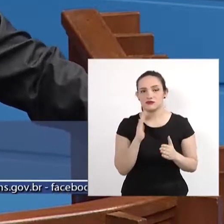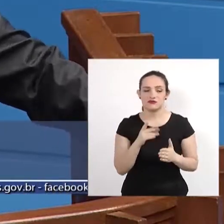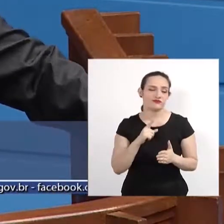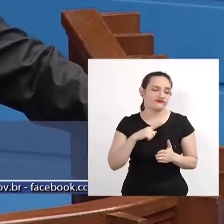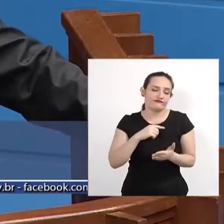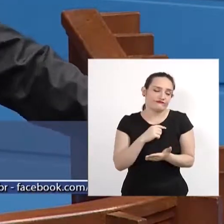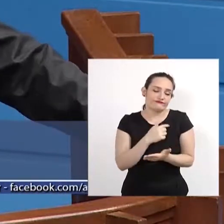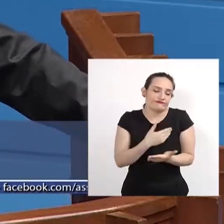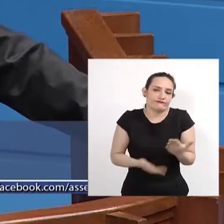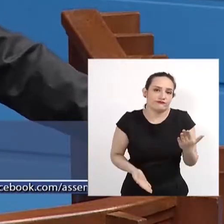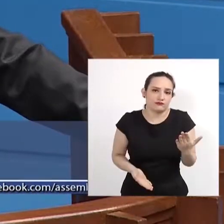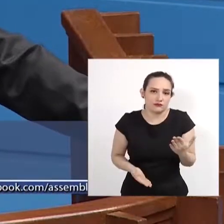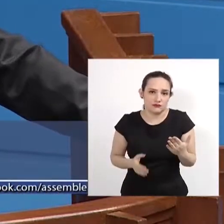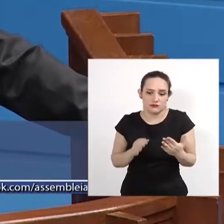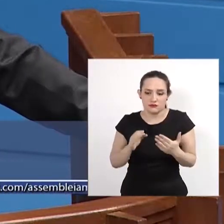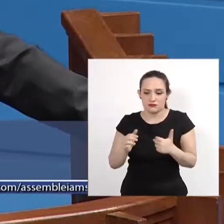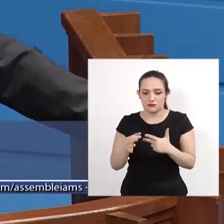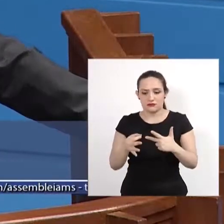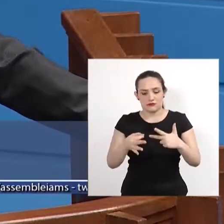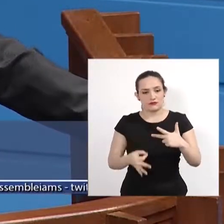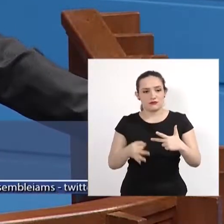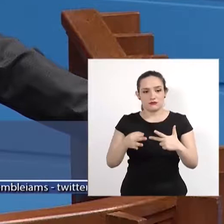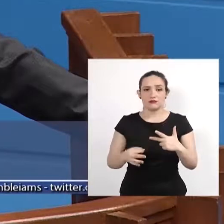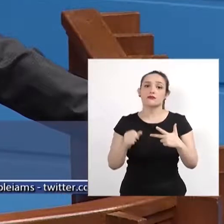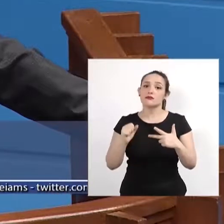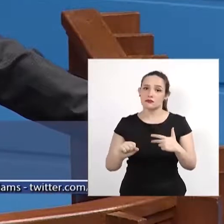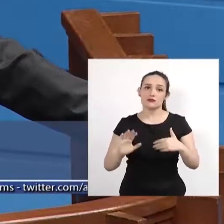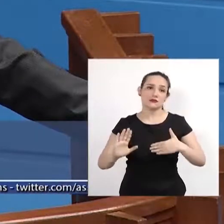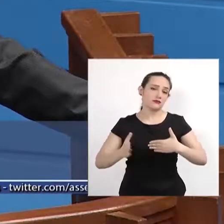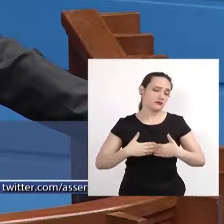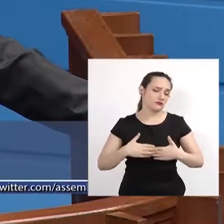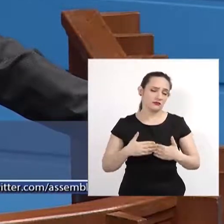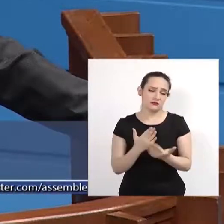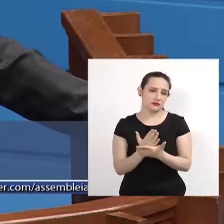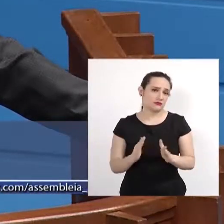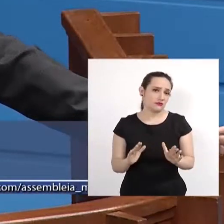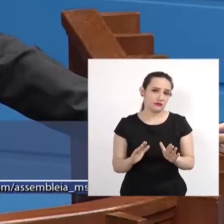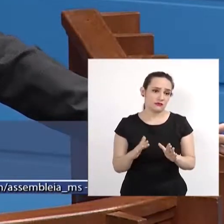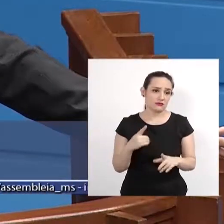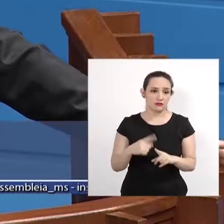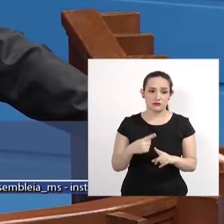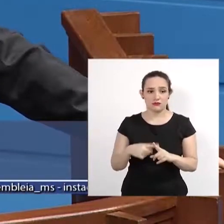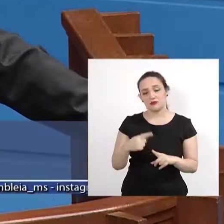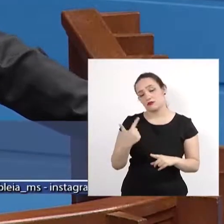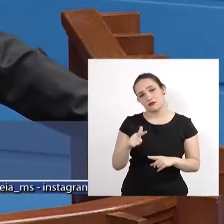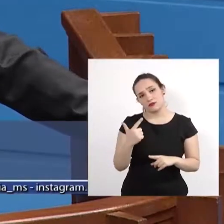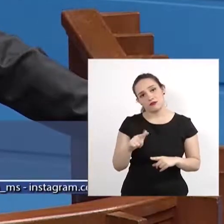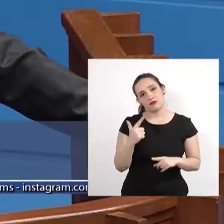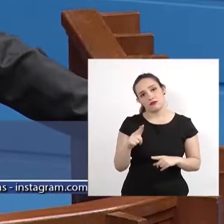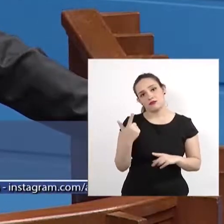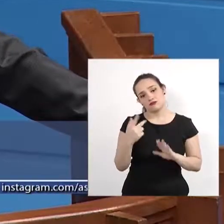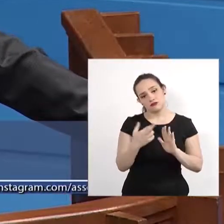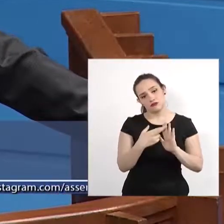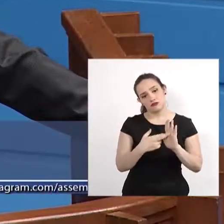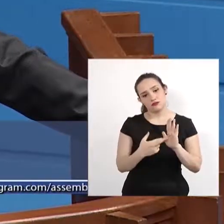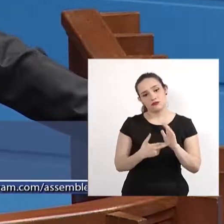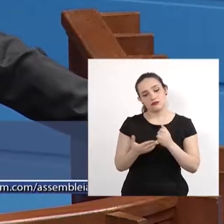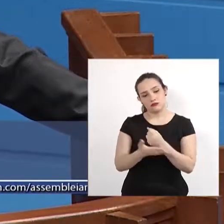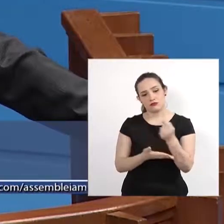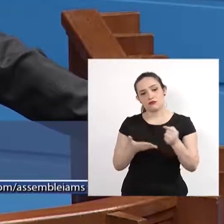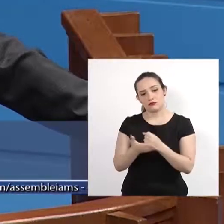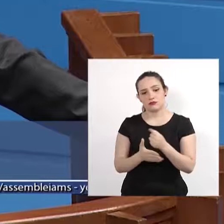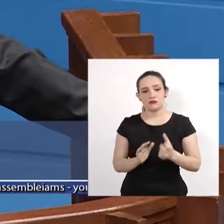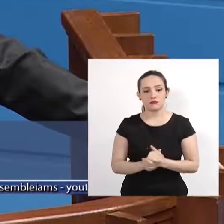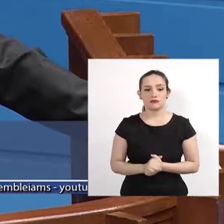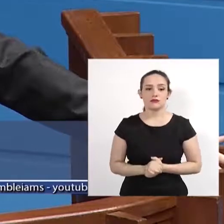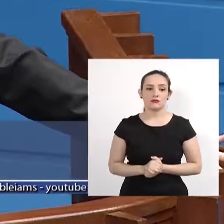é pacífico uma CPI ser derrubada exatamente por falta deste requisito legal,